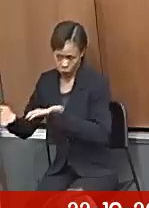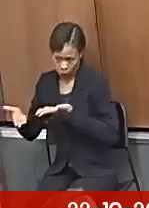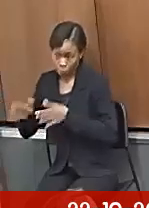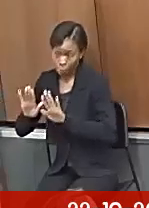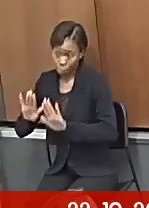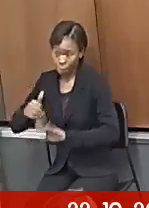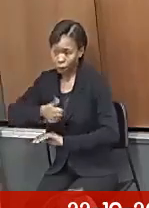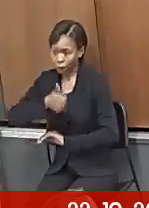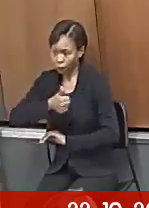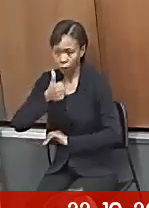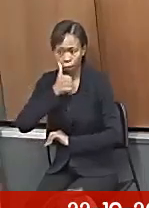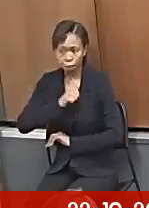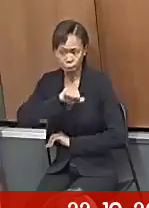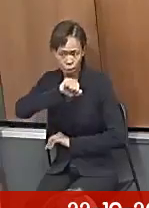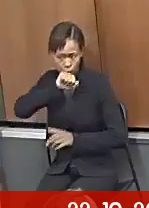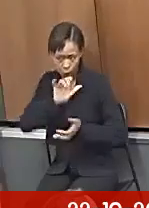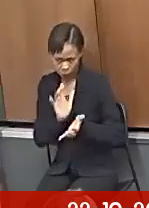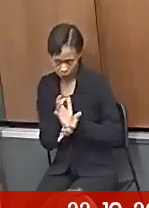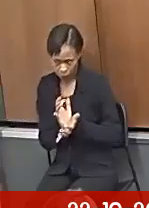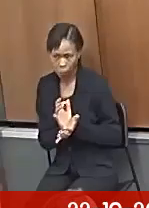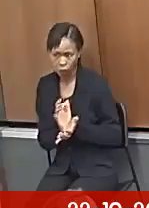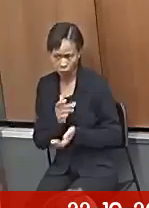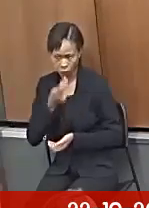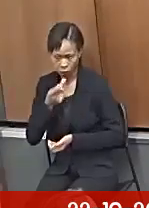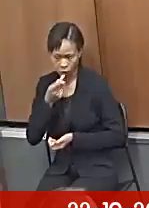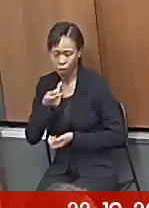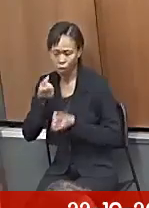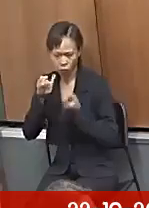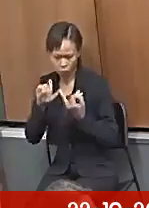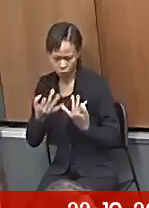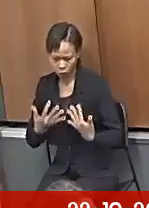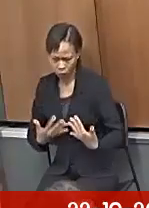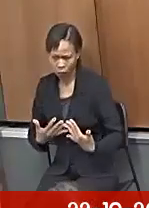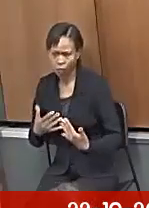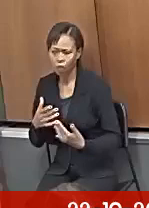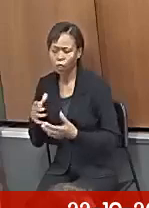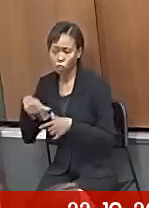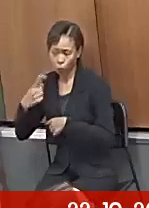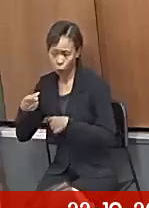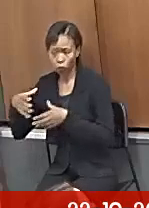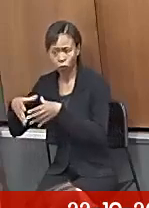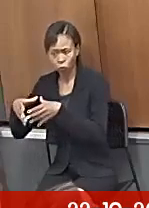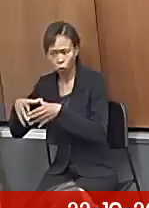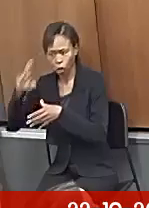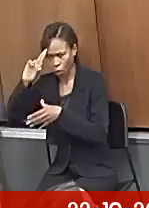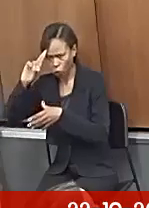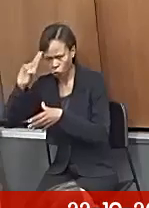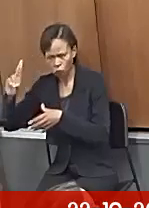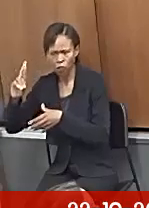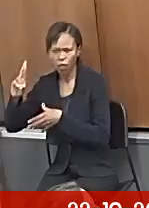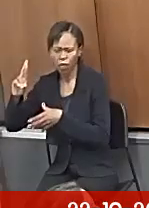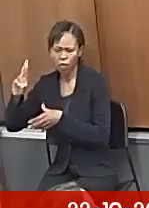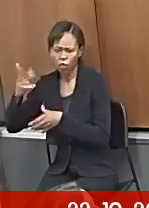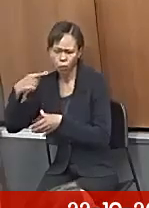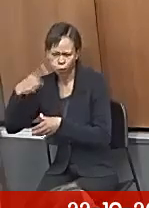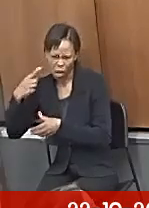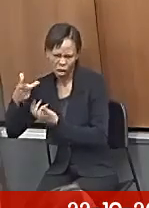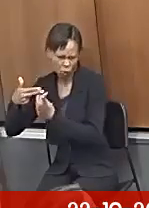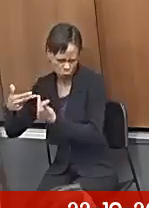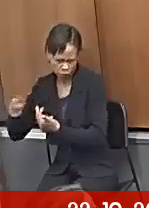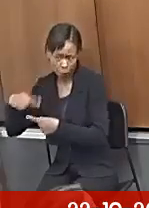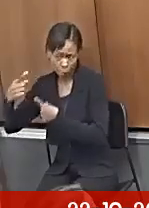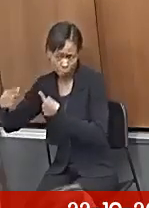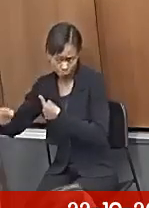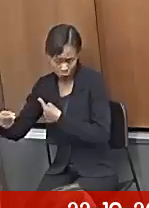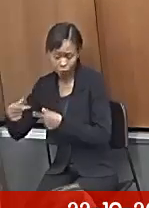mães, eu acho que é até melhor para que todos possam ouvir, até as autoridades também ouvir pela própria fala das